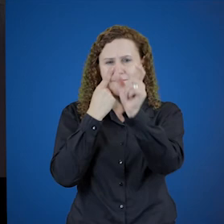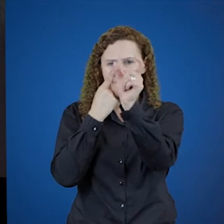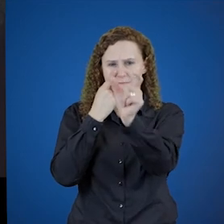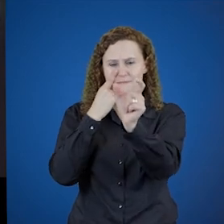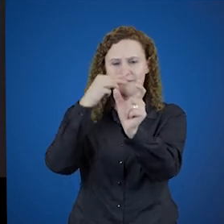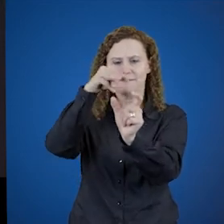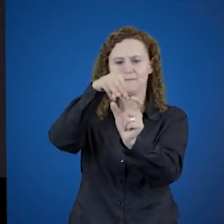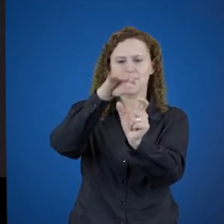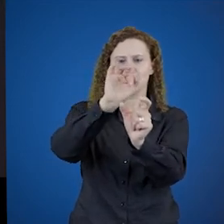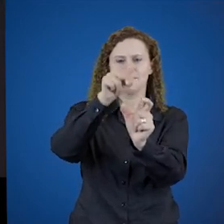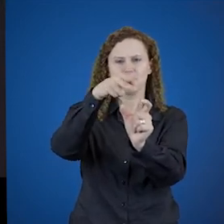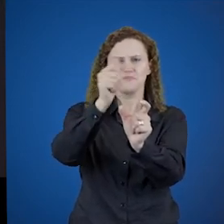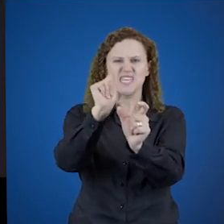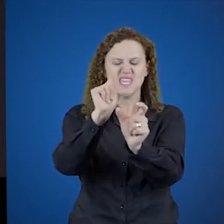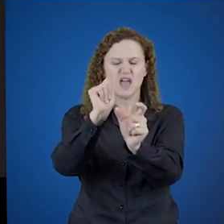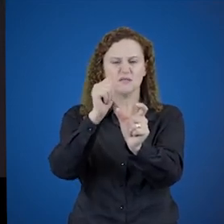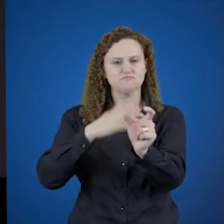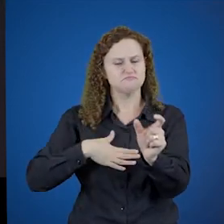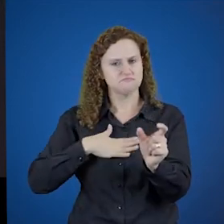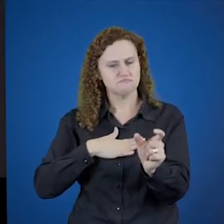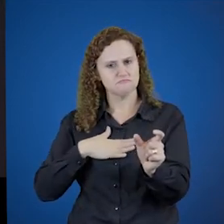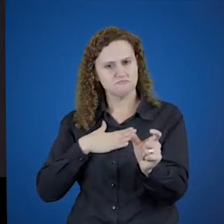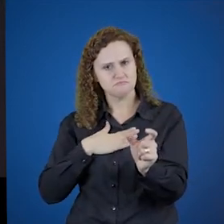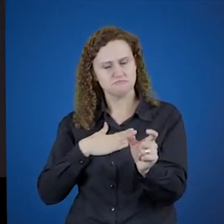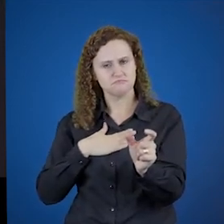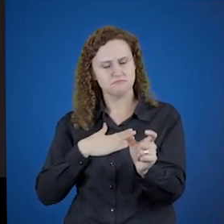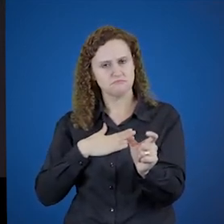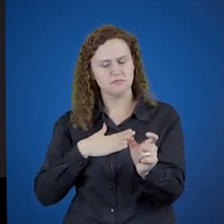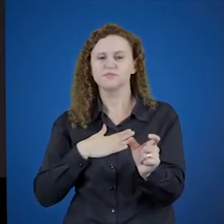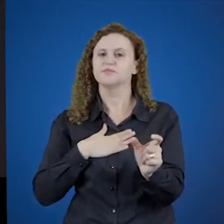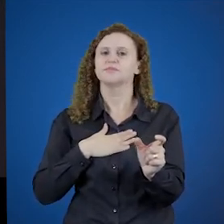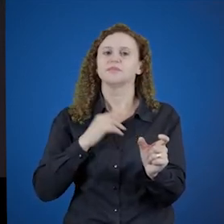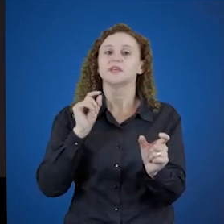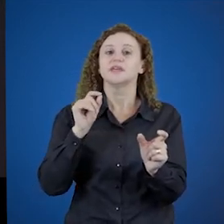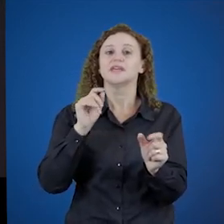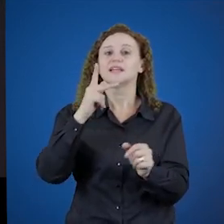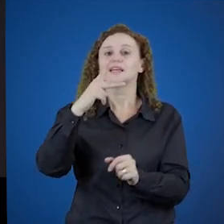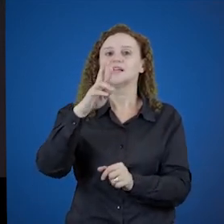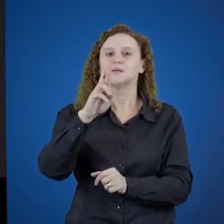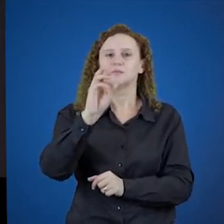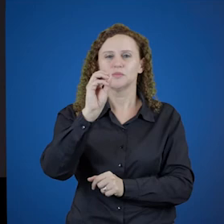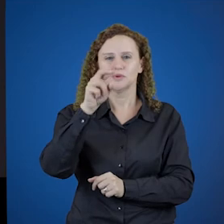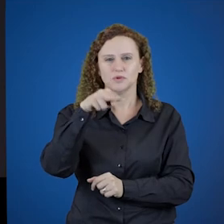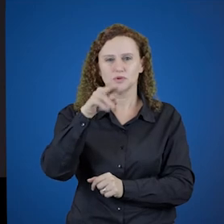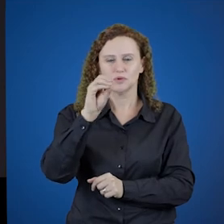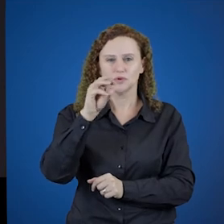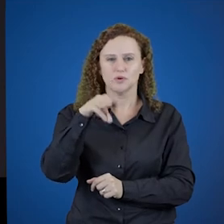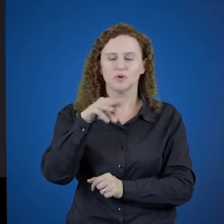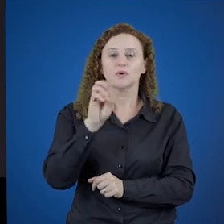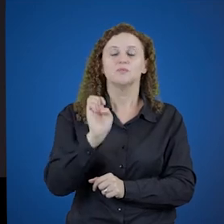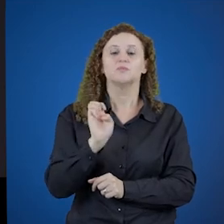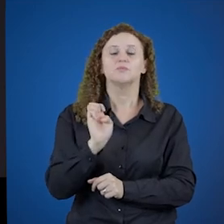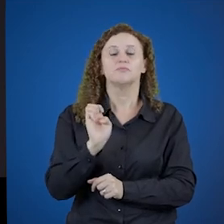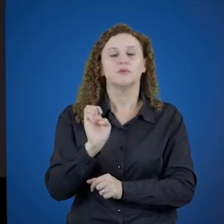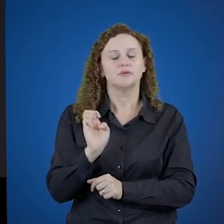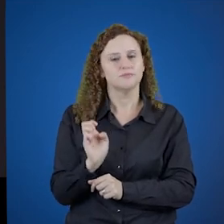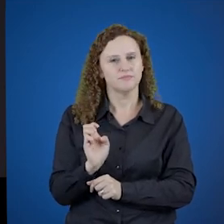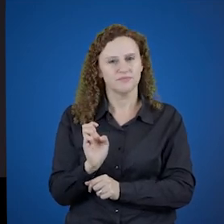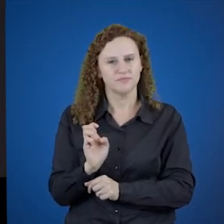Observe que o minha na língua portuguesa a segunda gramática ele é um pronome